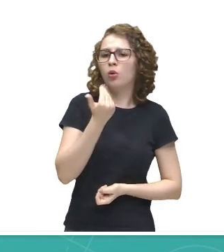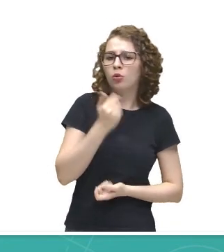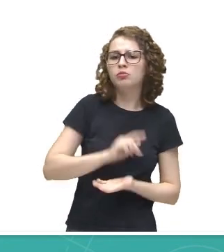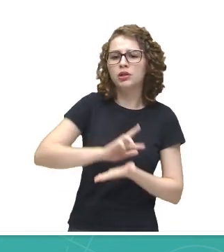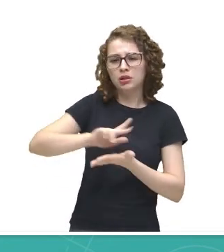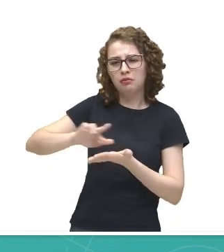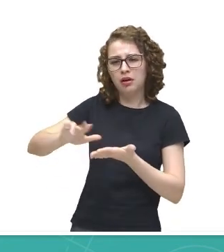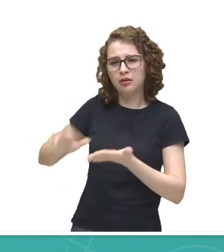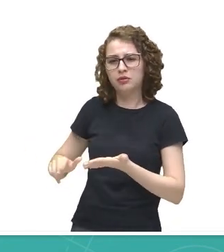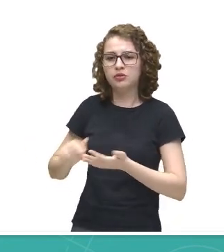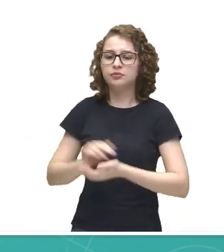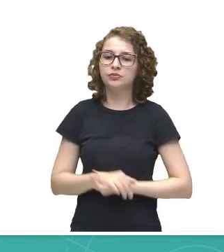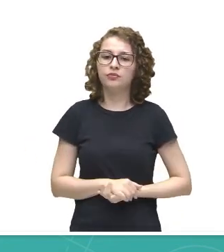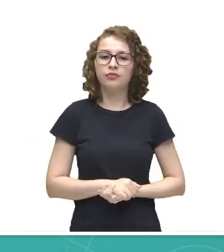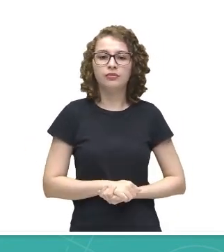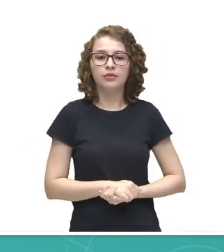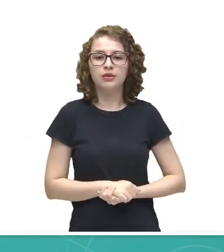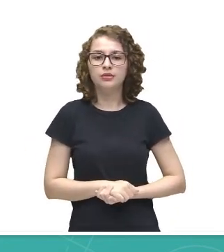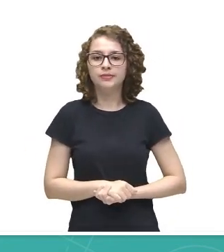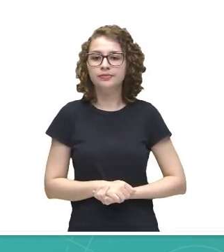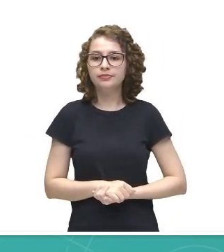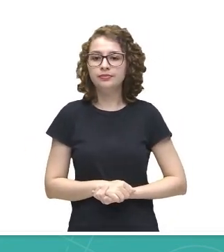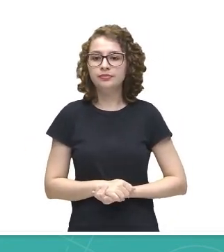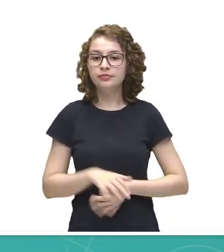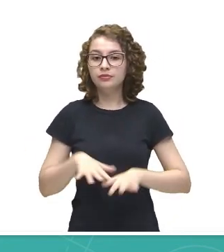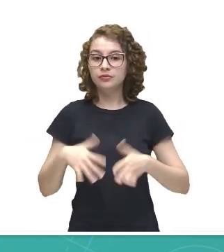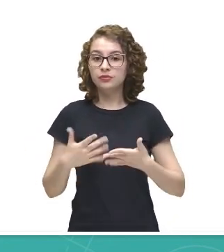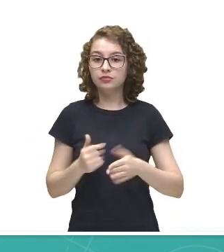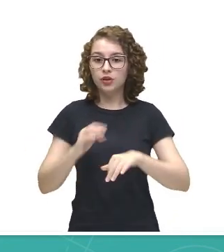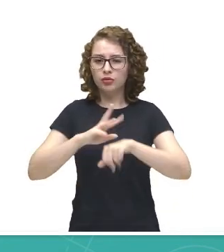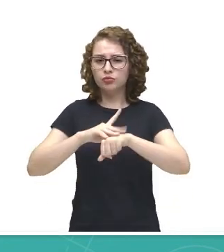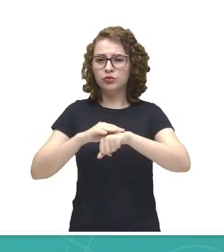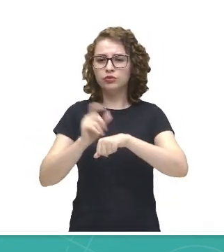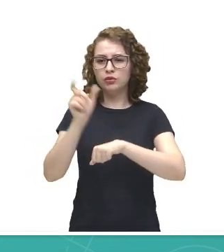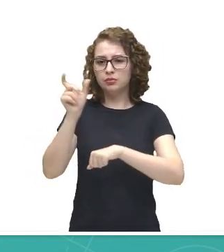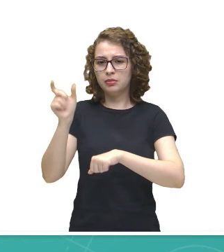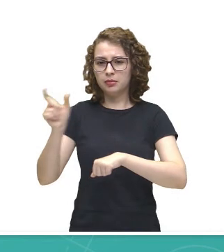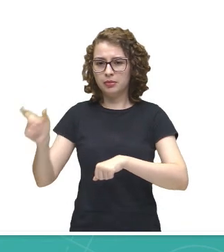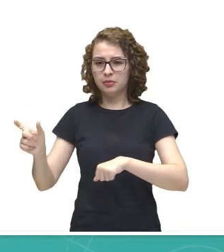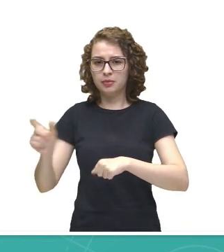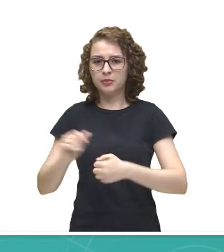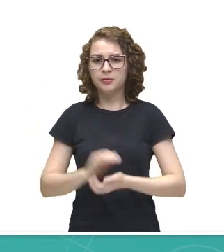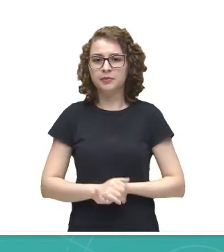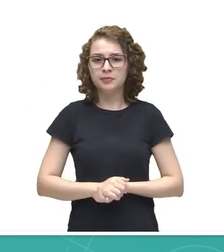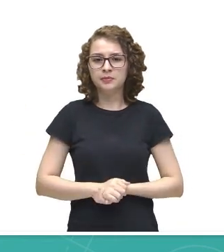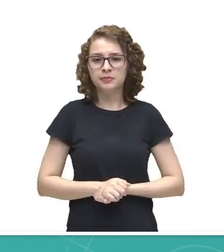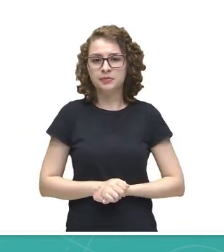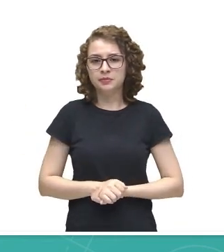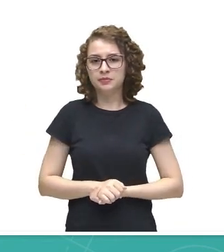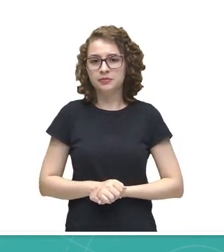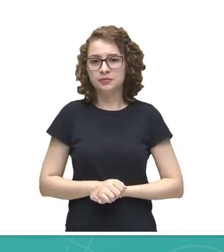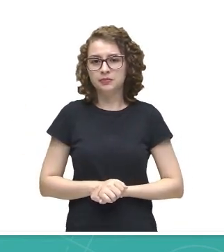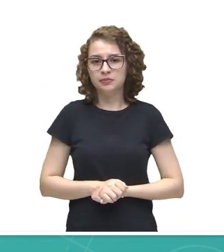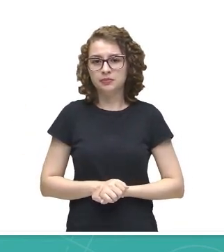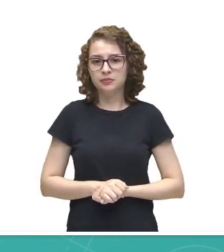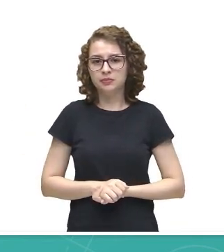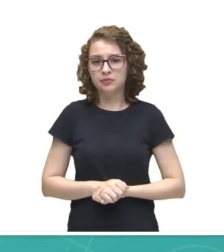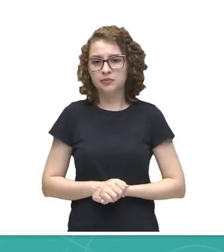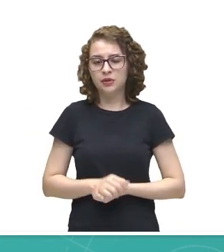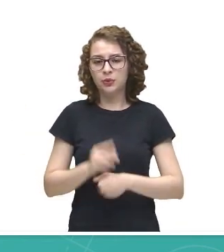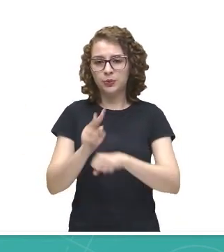diante. Tá certo? Então, essas eram as doenças, as patologias que estavam aí no